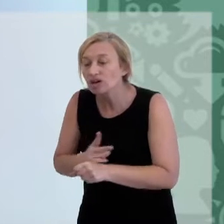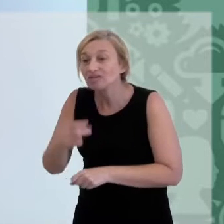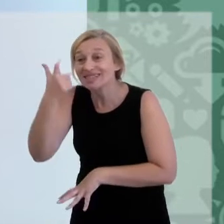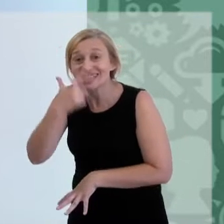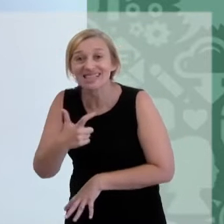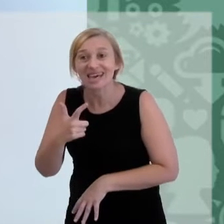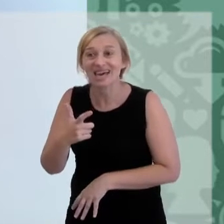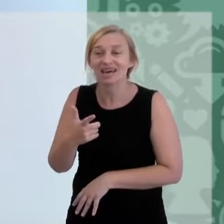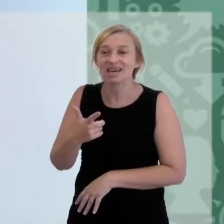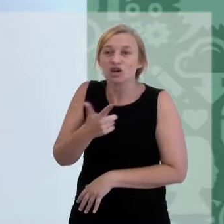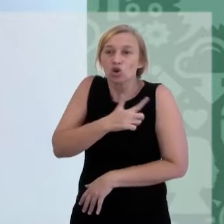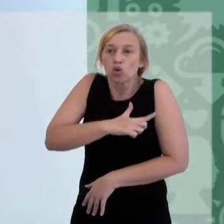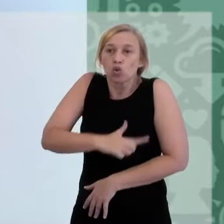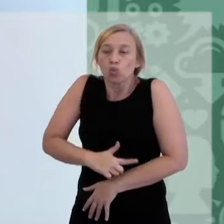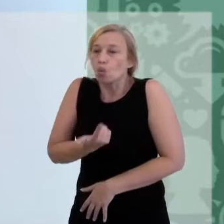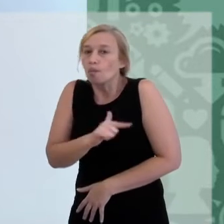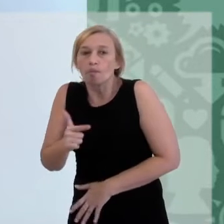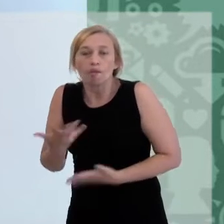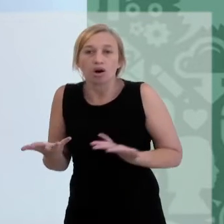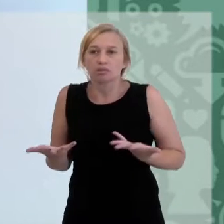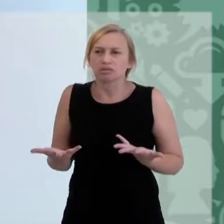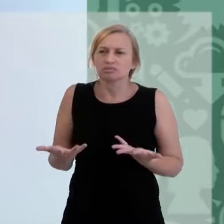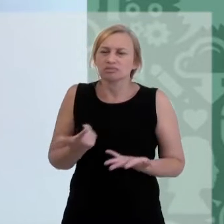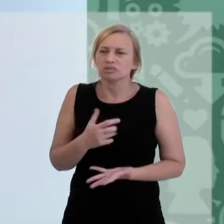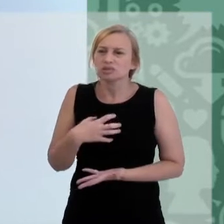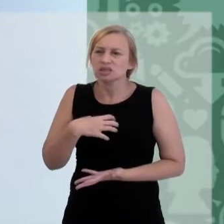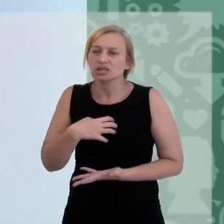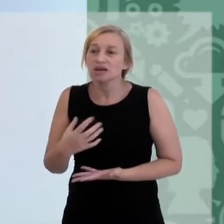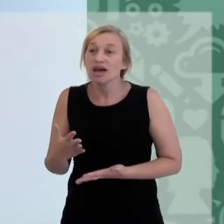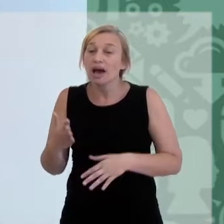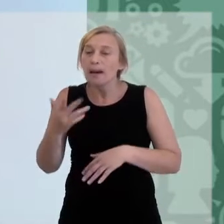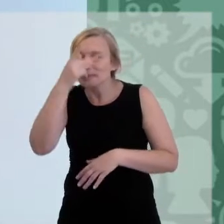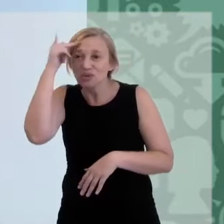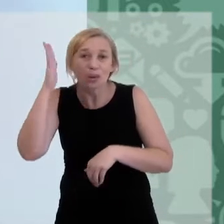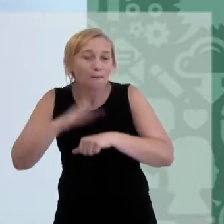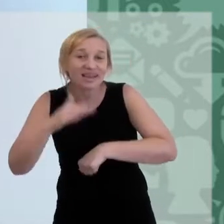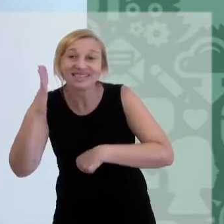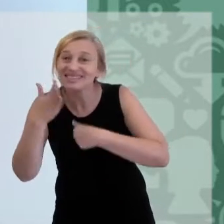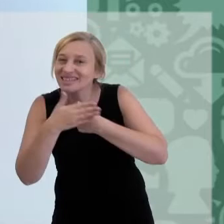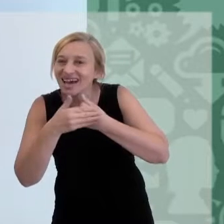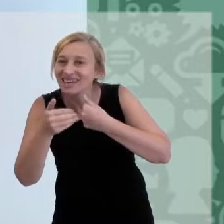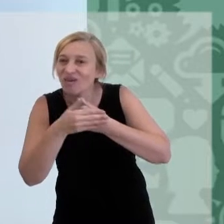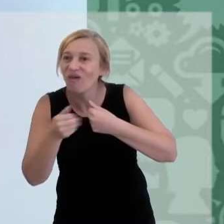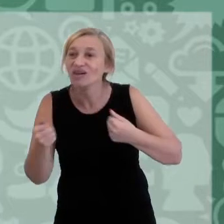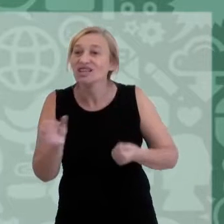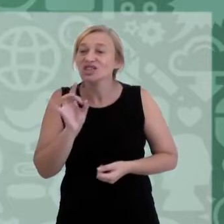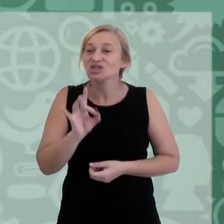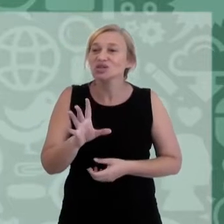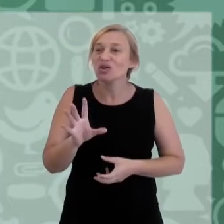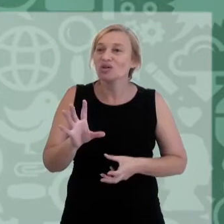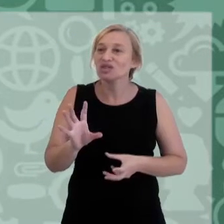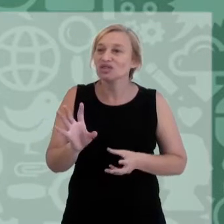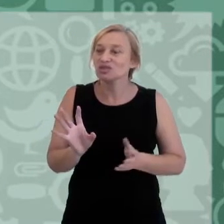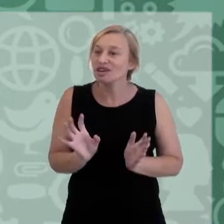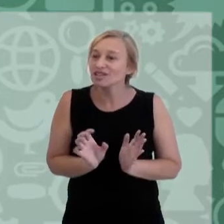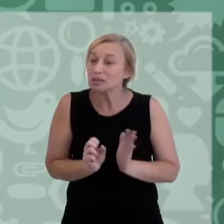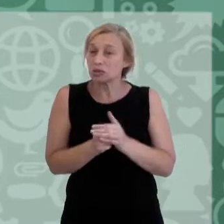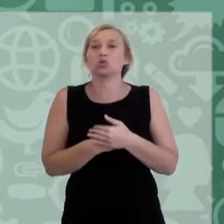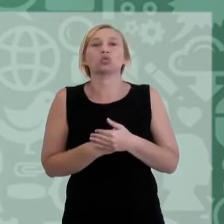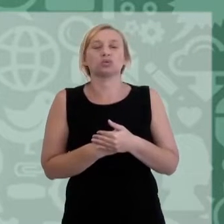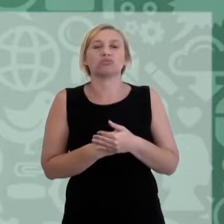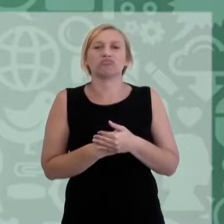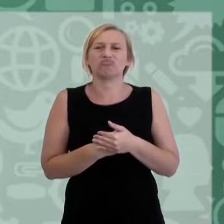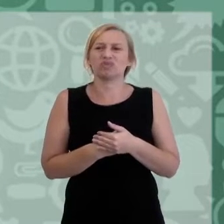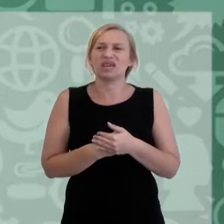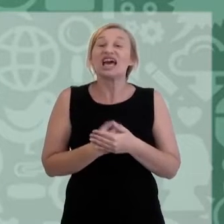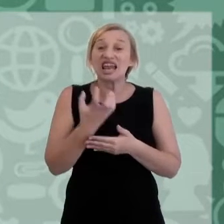ser frias, as pessoas mais carinhosas que têm. Elas só estão ali com a armadura por fora.